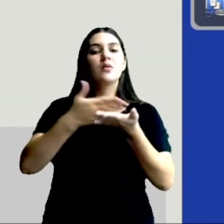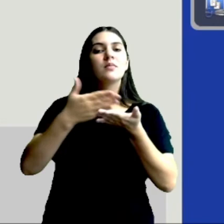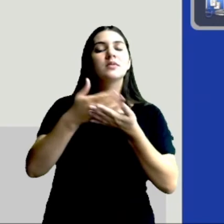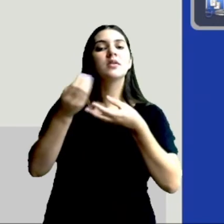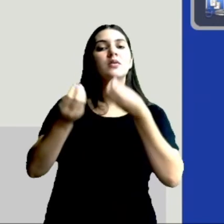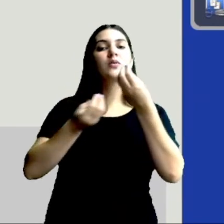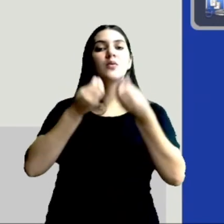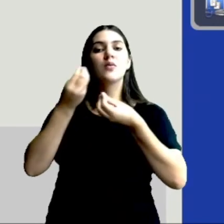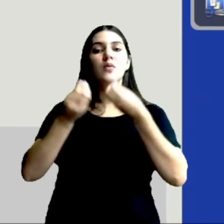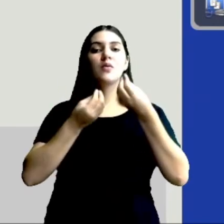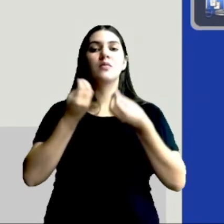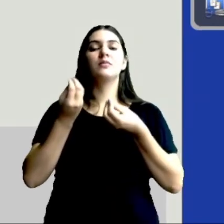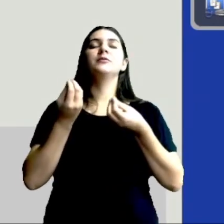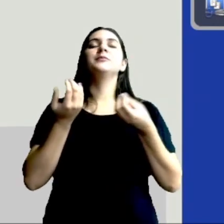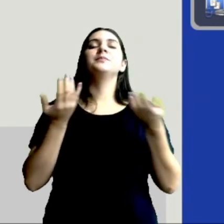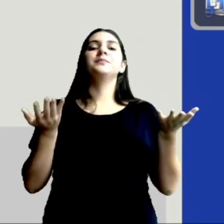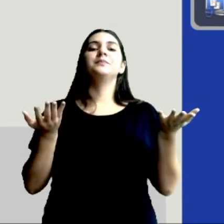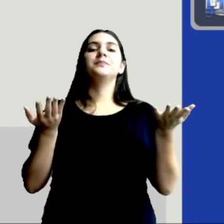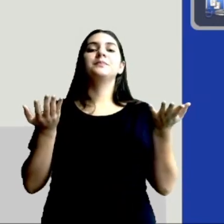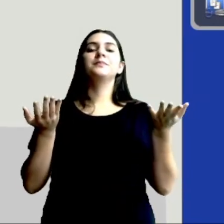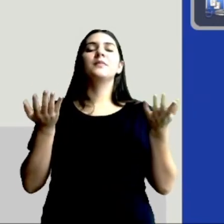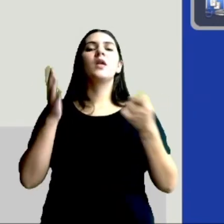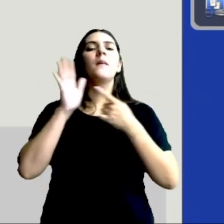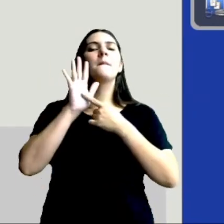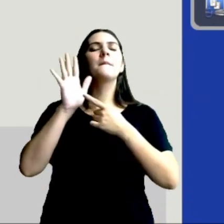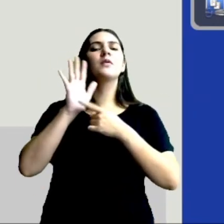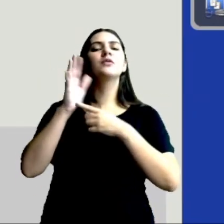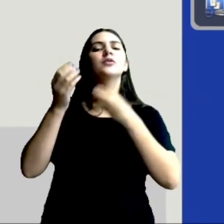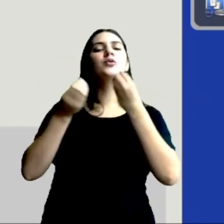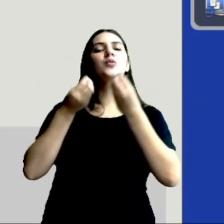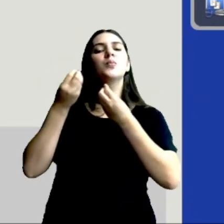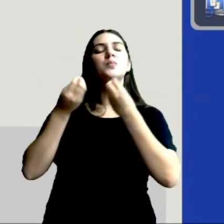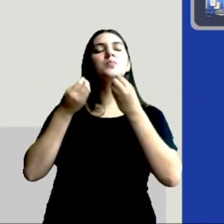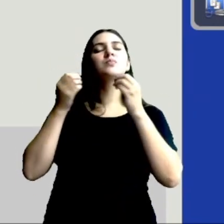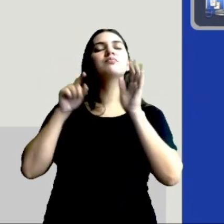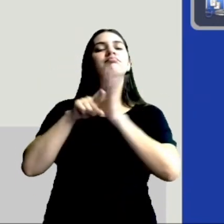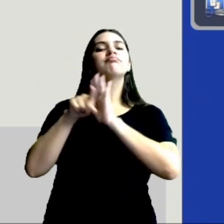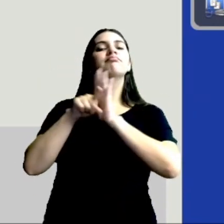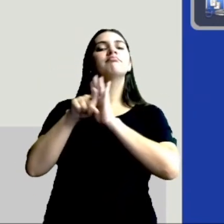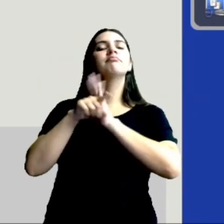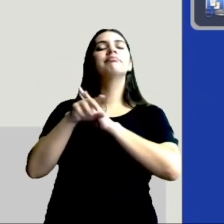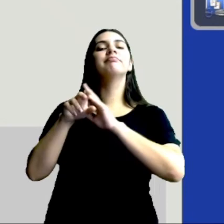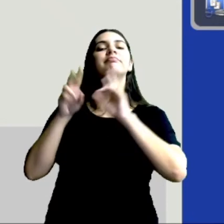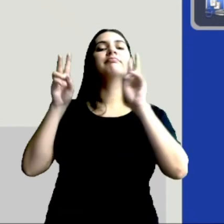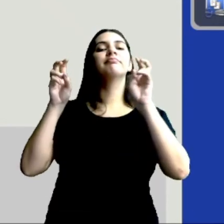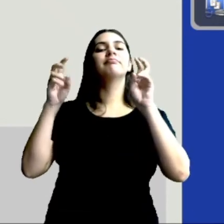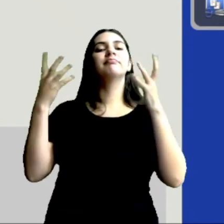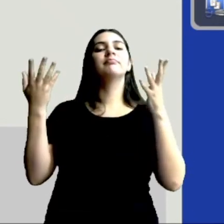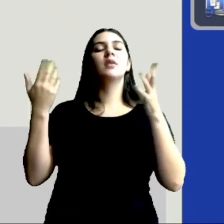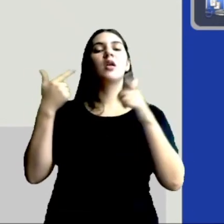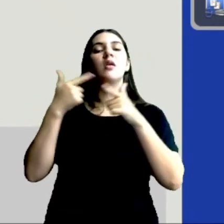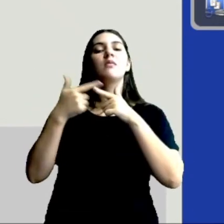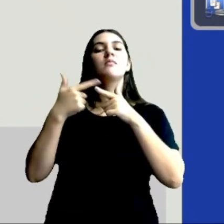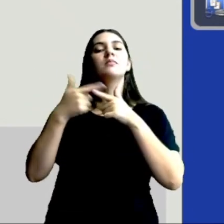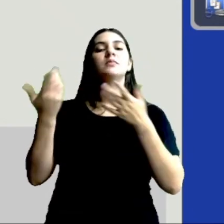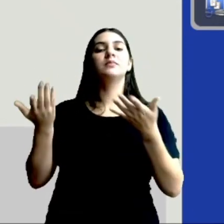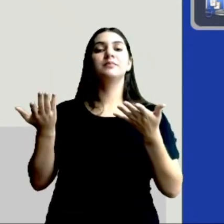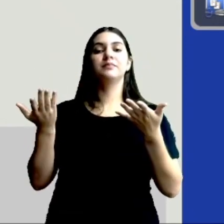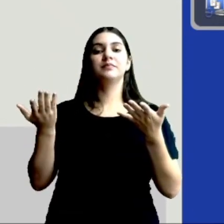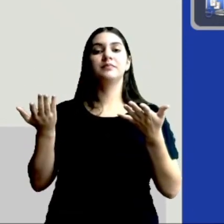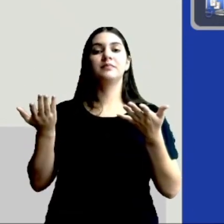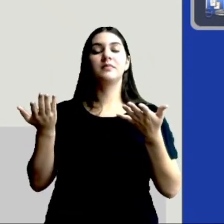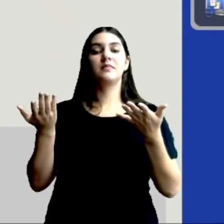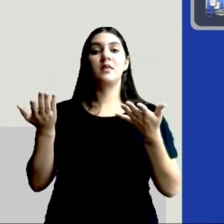é que seria uma expressão que represente esse problema? Então, olha aqui, tudo parte da ideia da igualdade